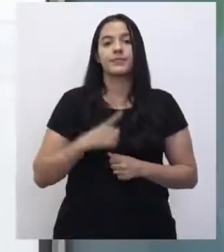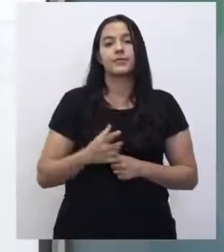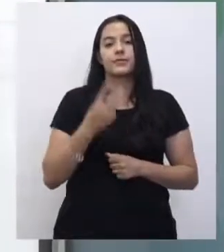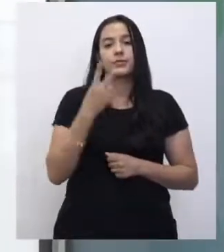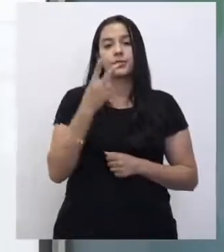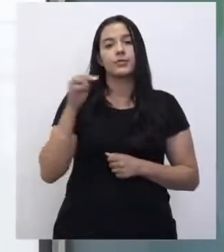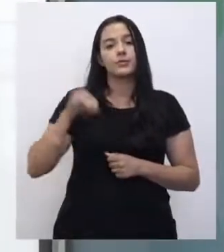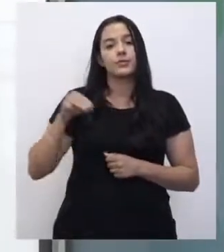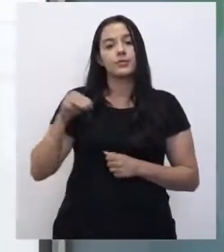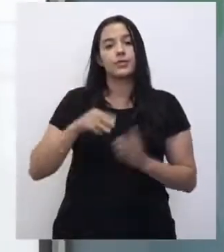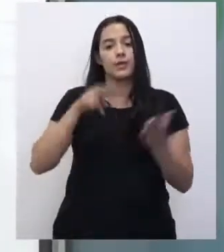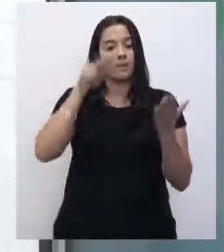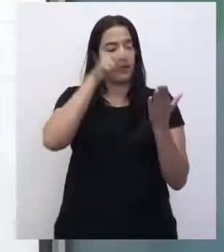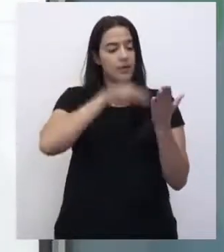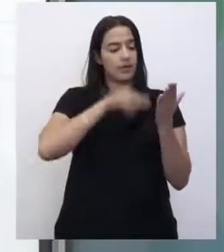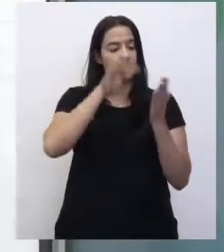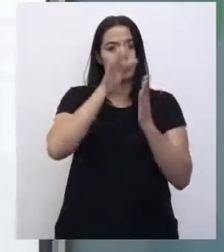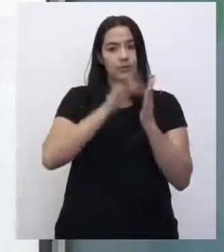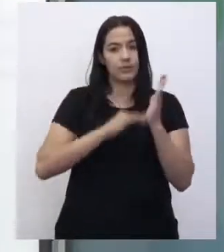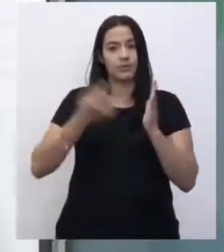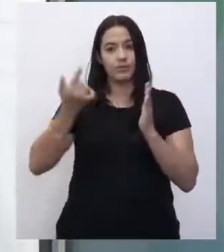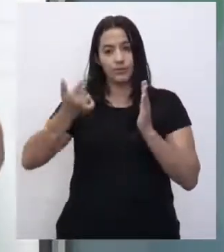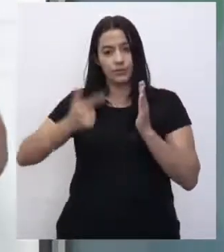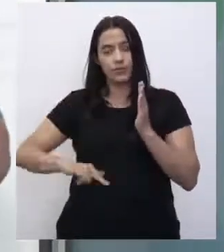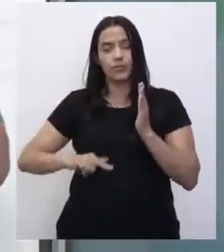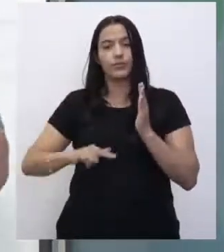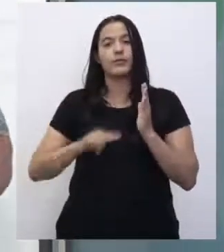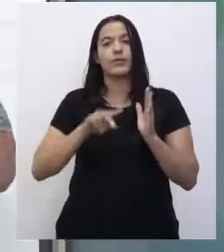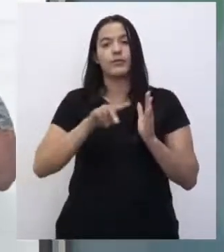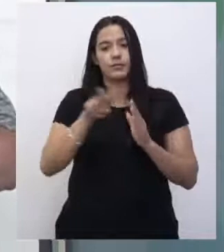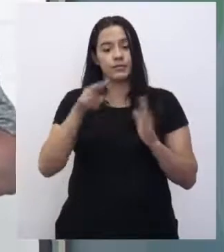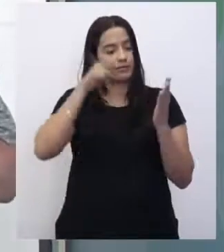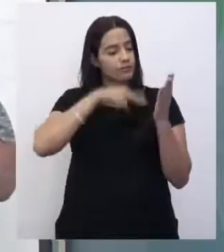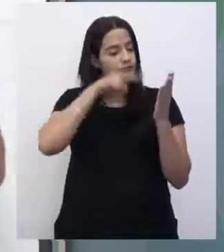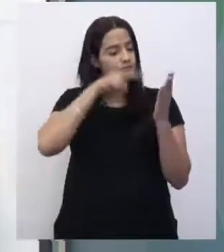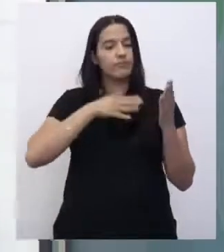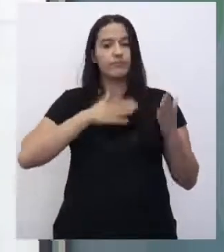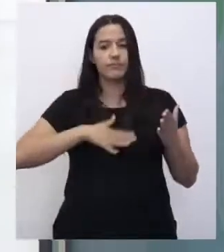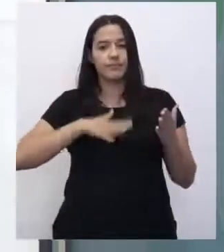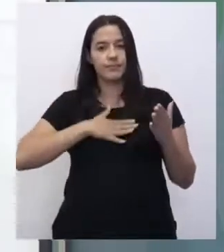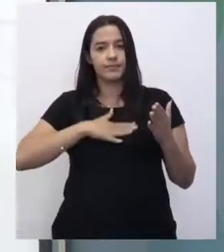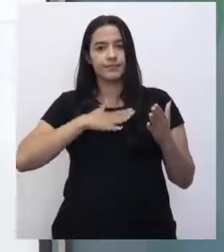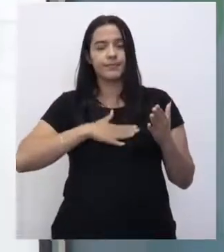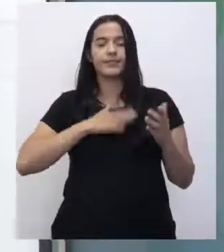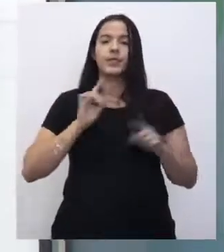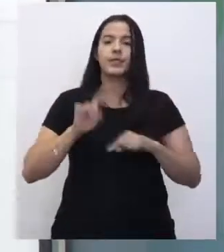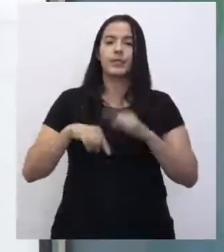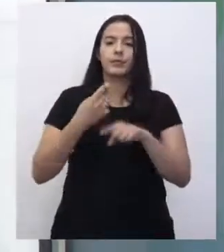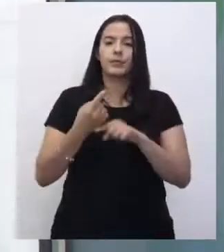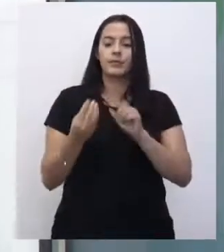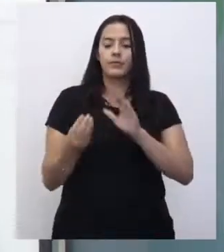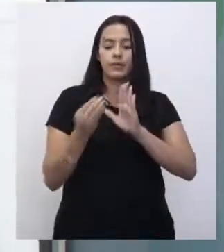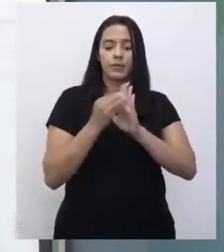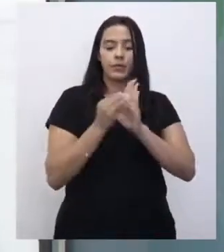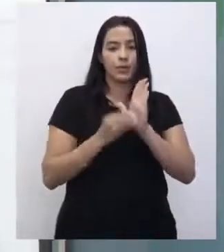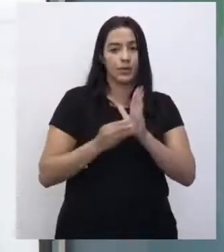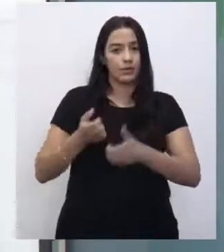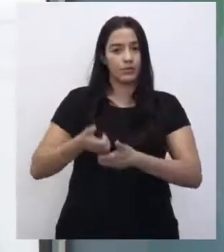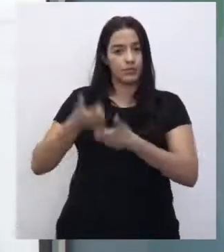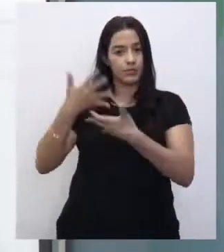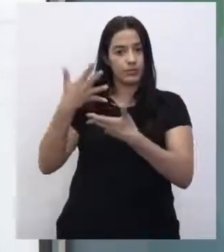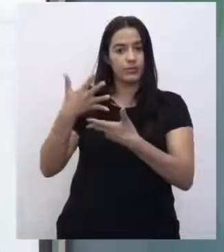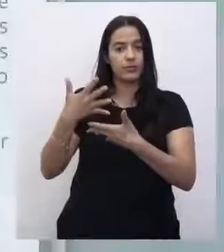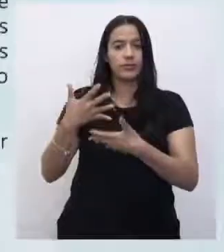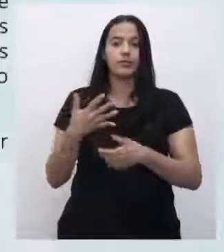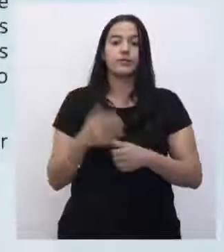minutinhos para ler o texto novamente. Então vocês vão ler com calma agora e vão escrever no chat examples